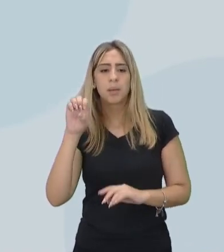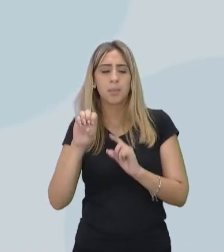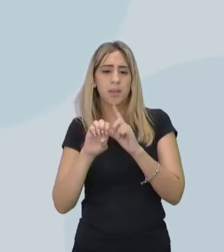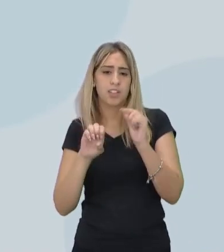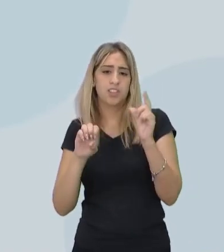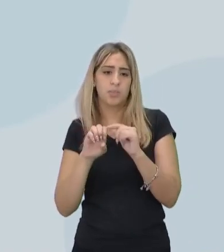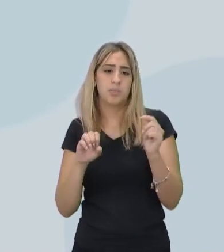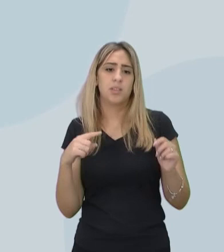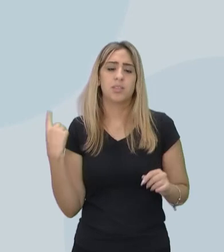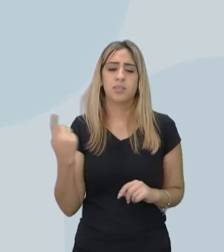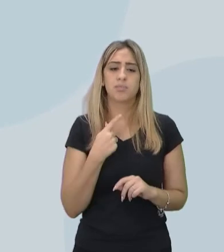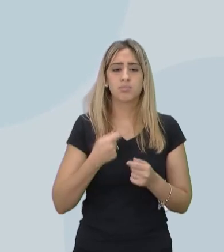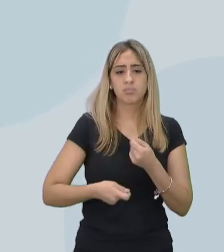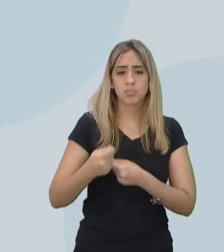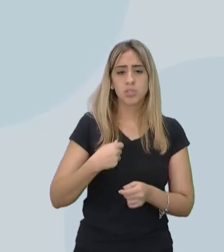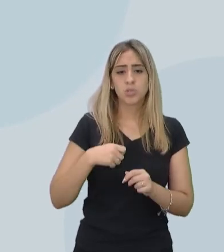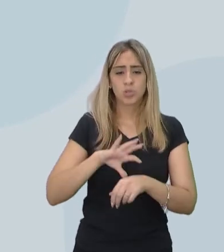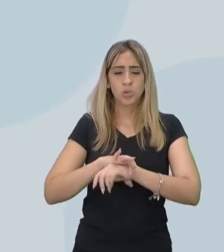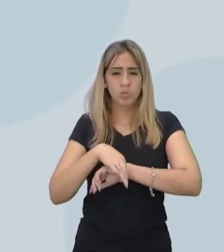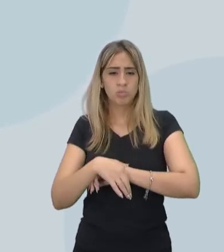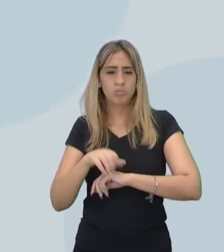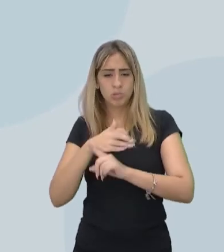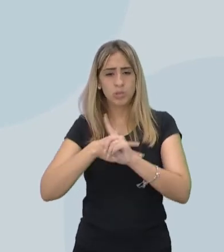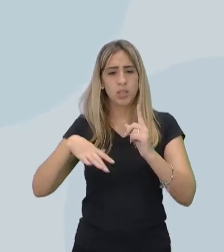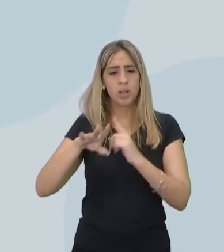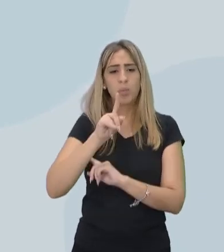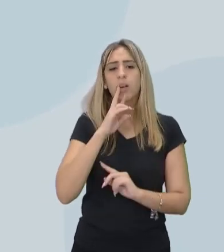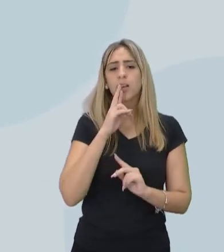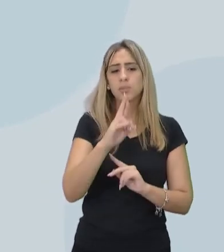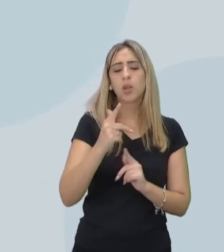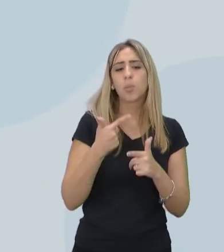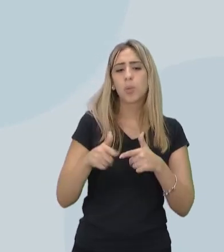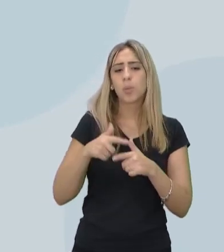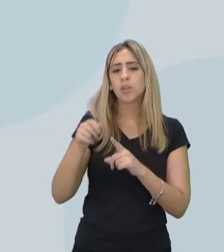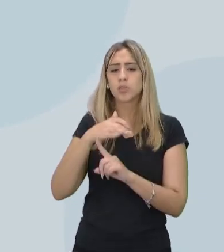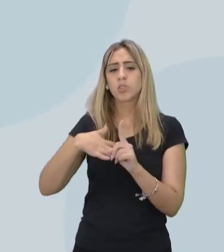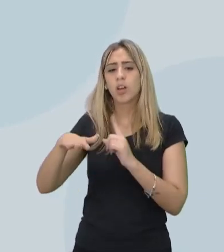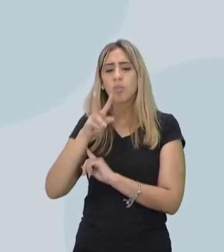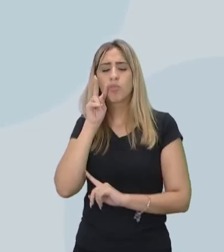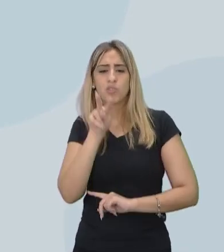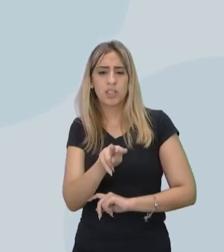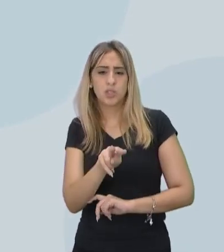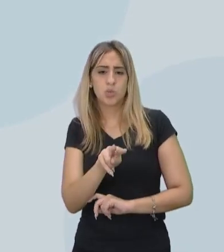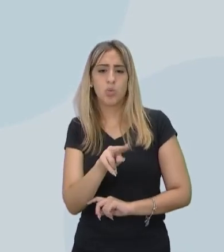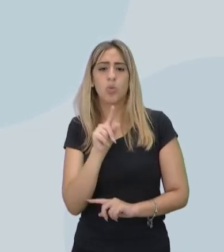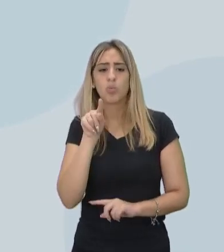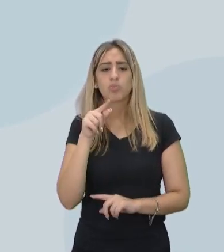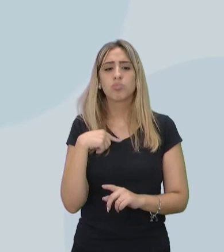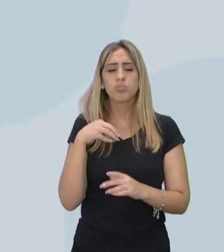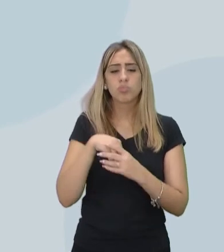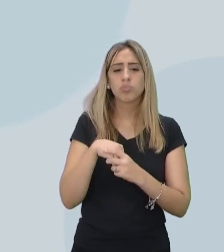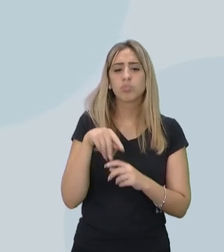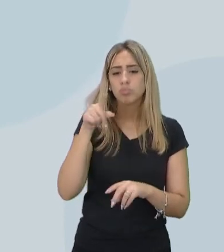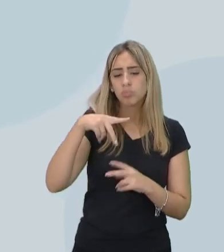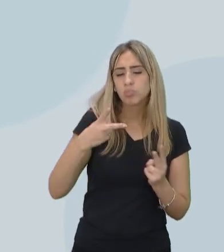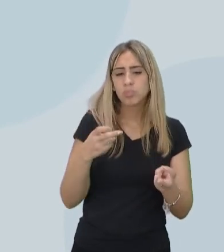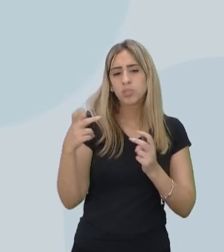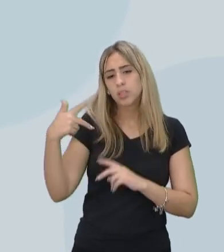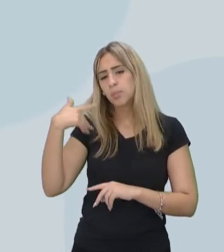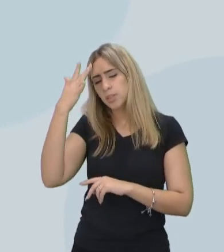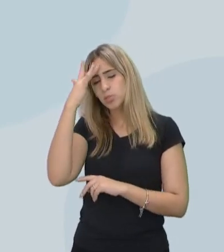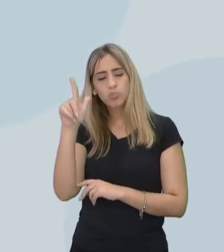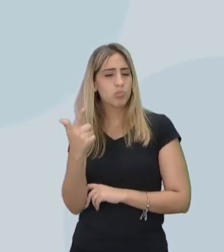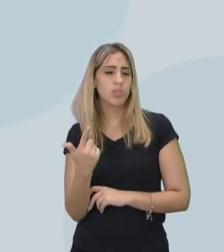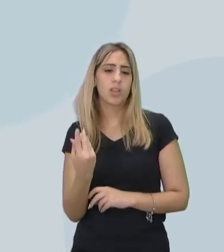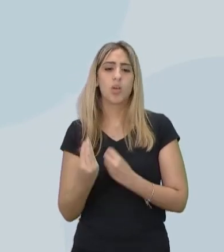Olha só, a assistência social é uma resposta a um problema social identificado. Então vocês identificaram que existem pessoas que não têm